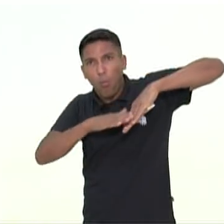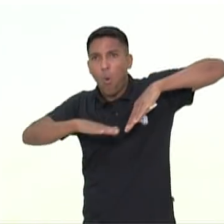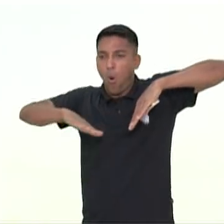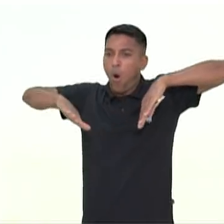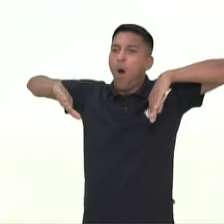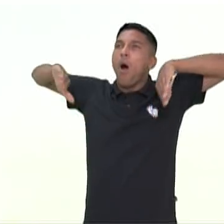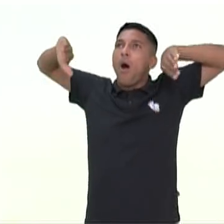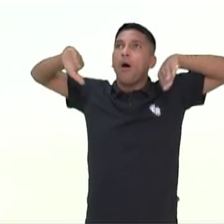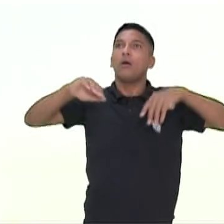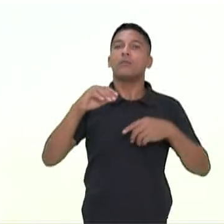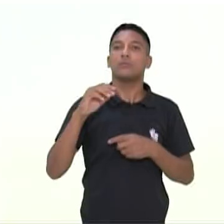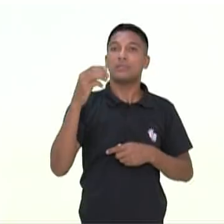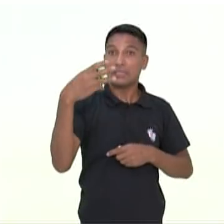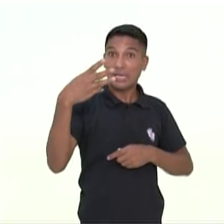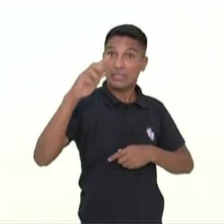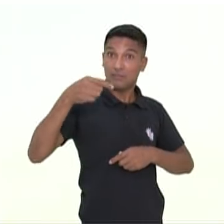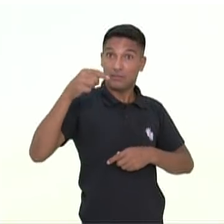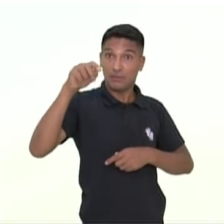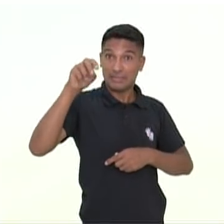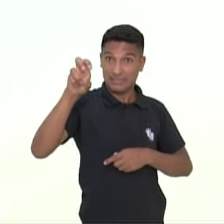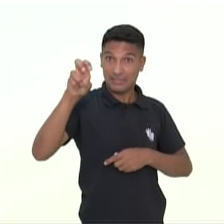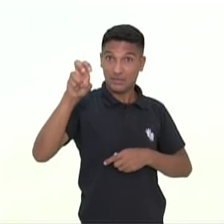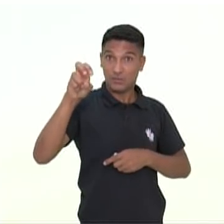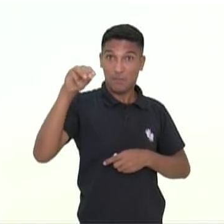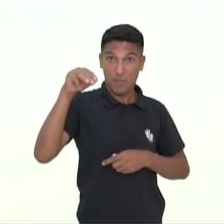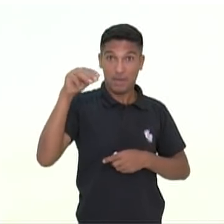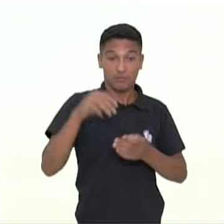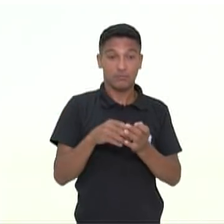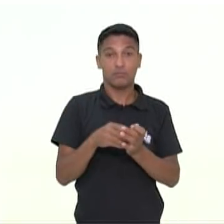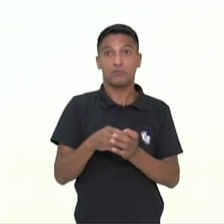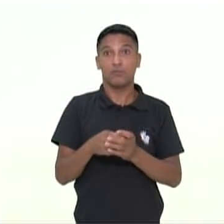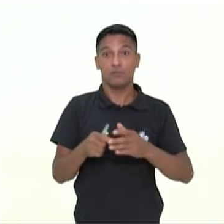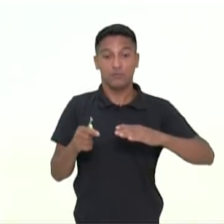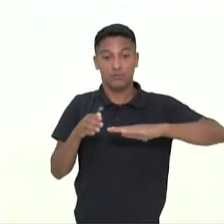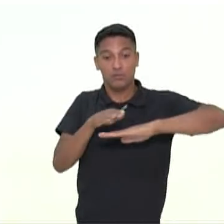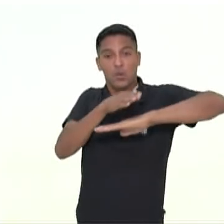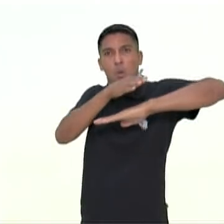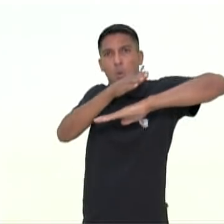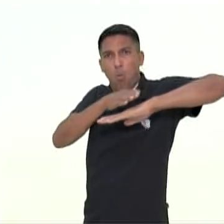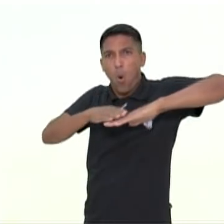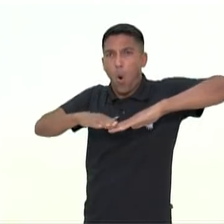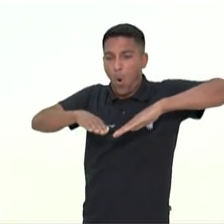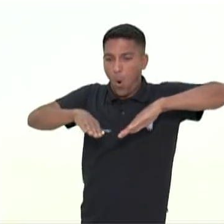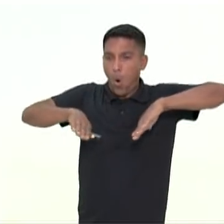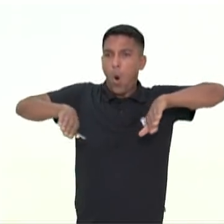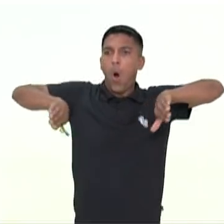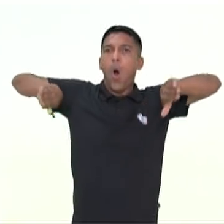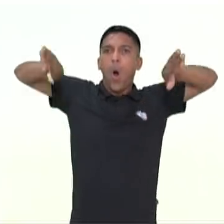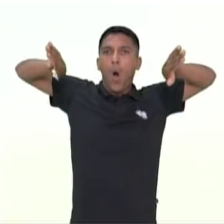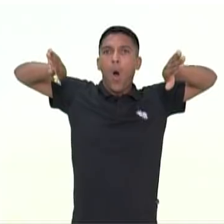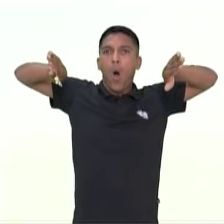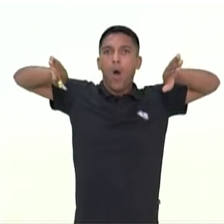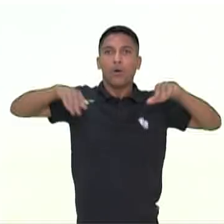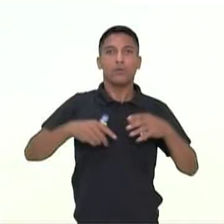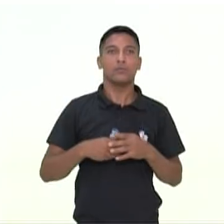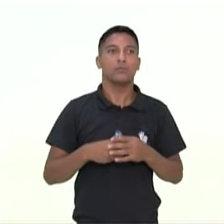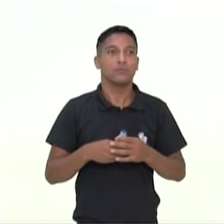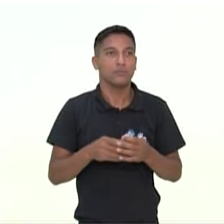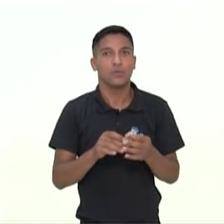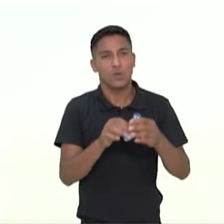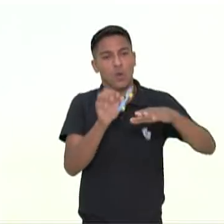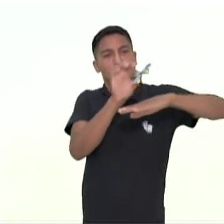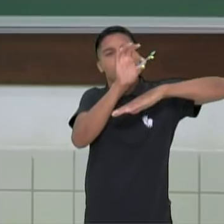pipes, em formato de U, para que os skatistas literalmente voem ao alcançar suas extremidades.